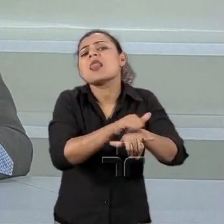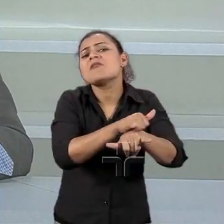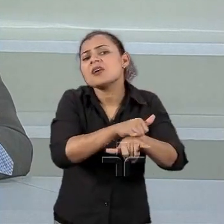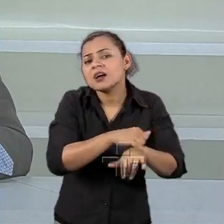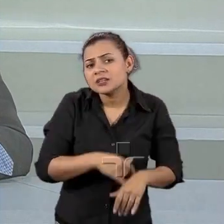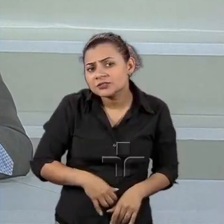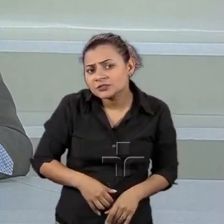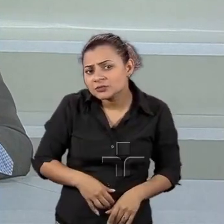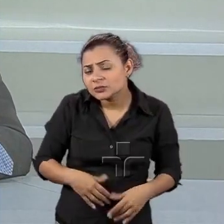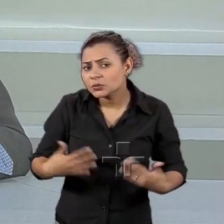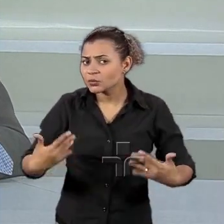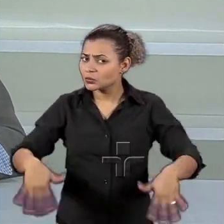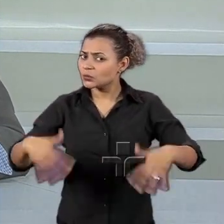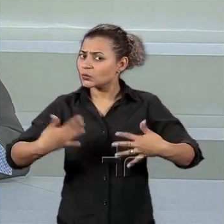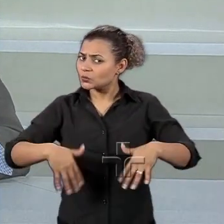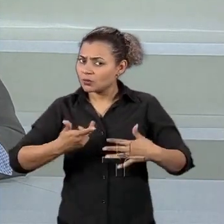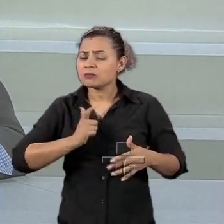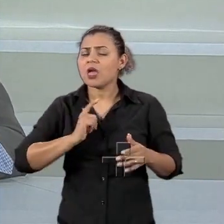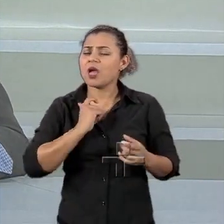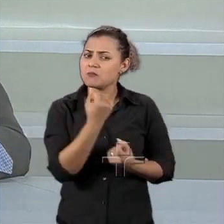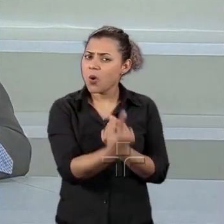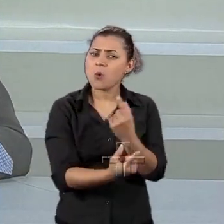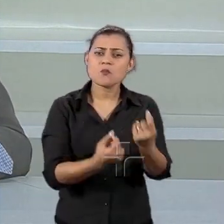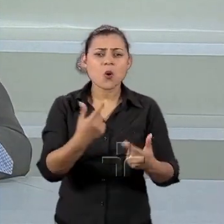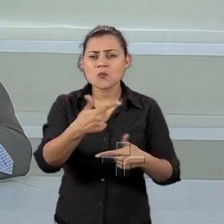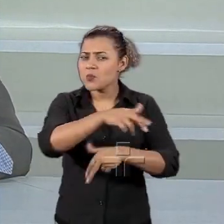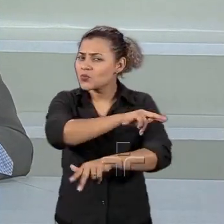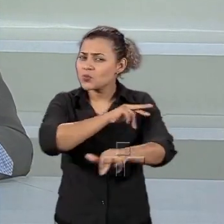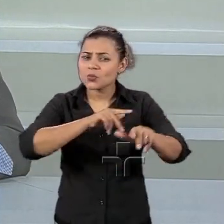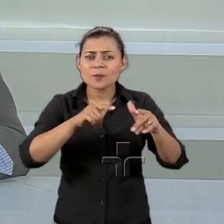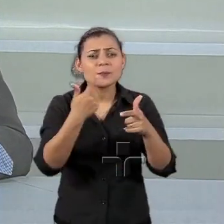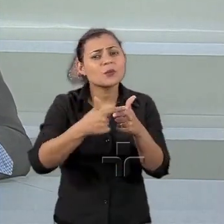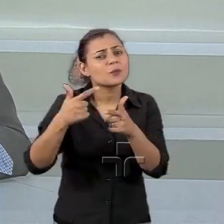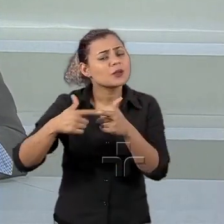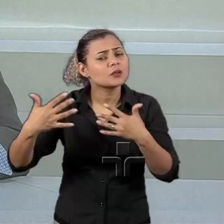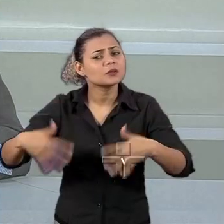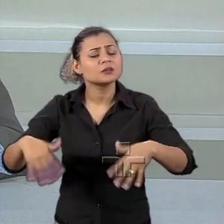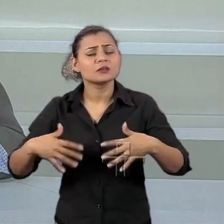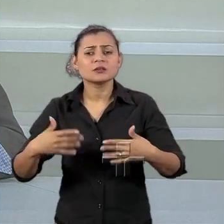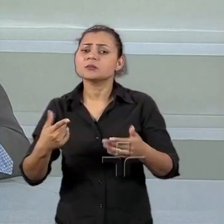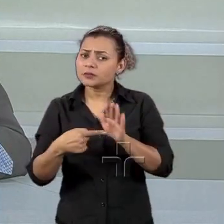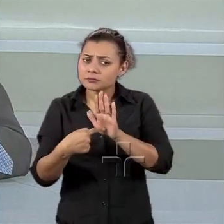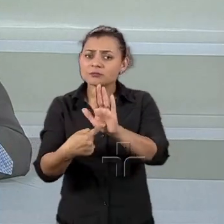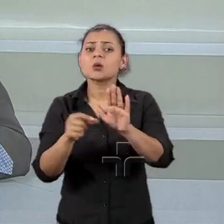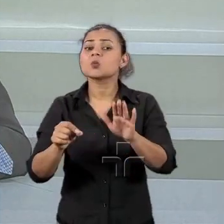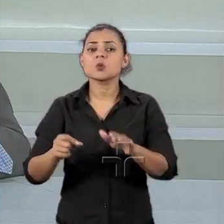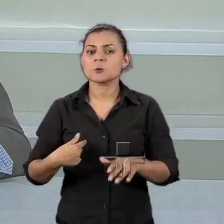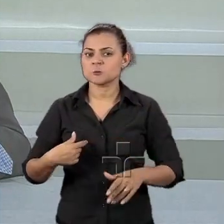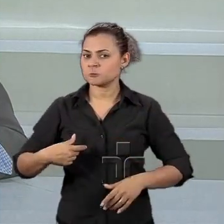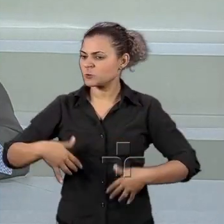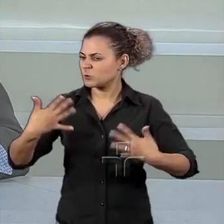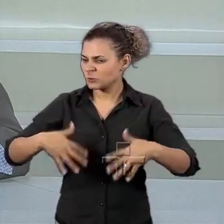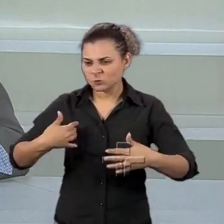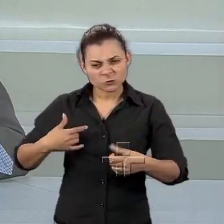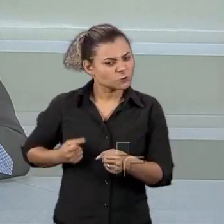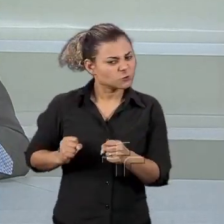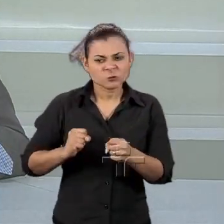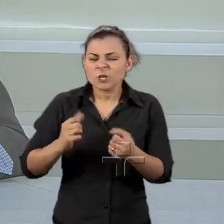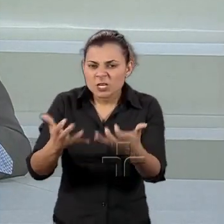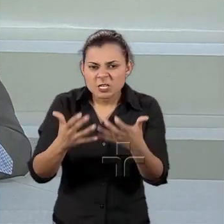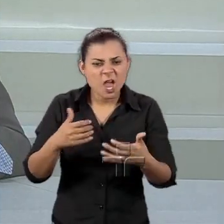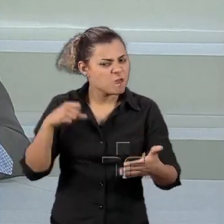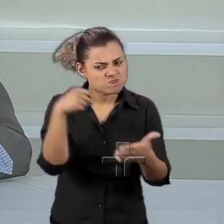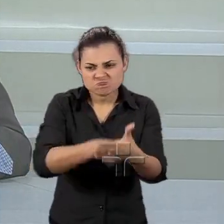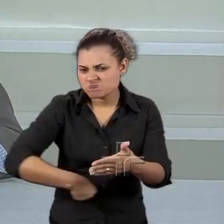Congresso que chega, muitos dos quais estão envolvidos nessas operações e que chegam com a faca nos dentes e sangue no olho